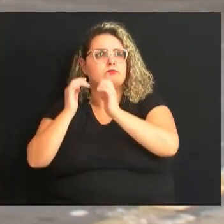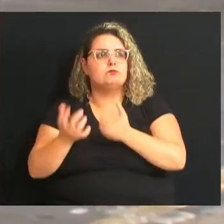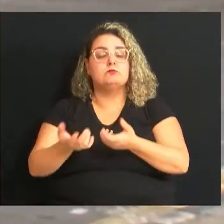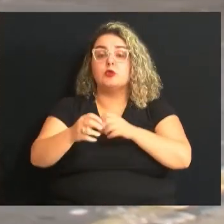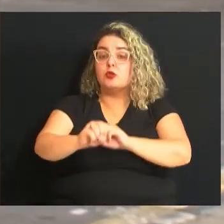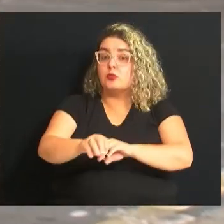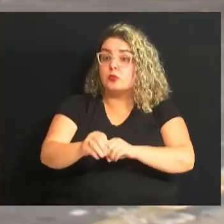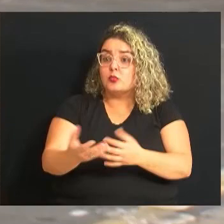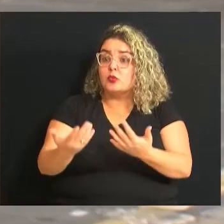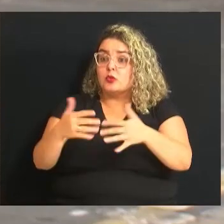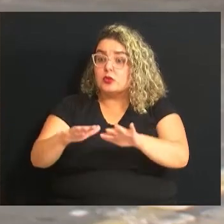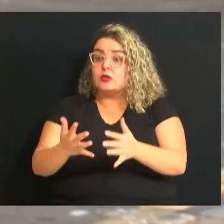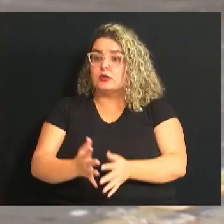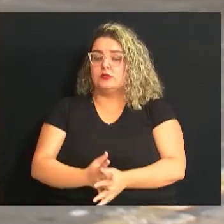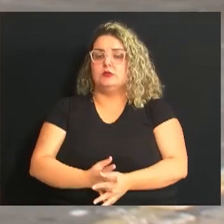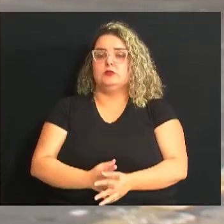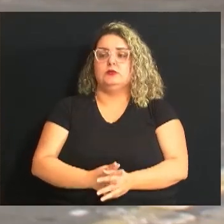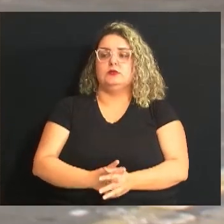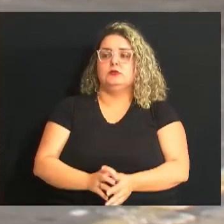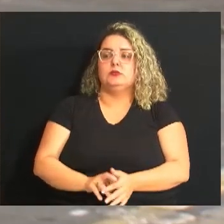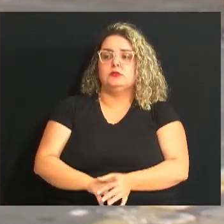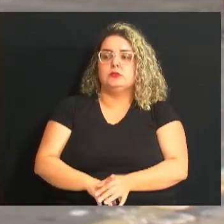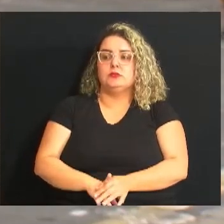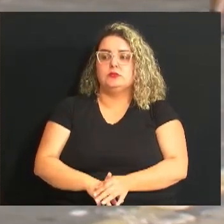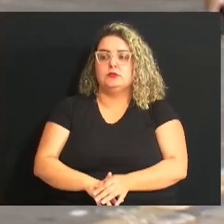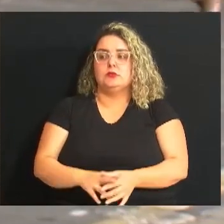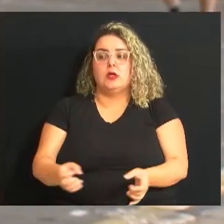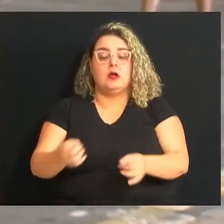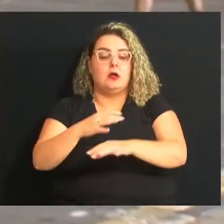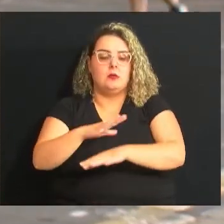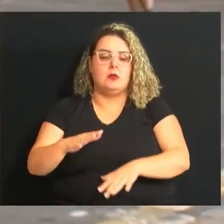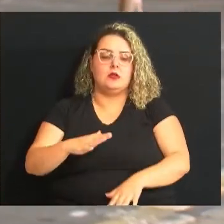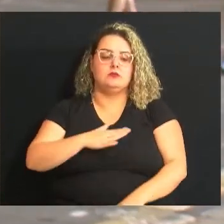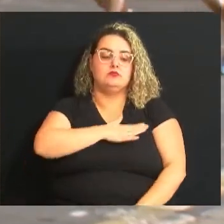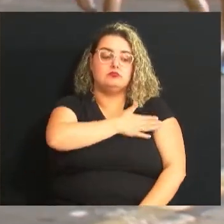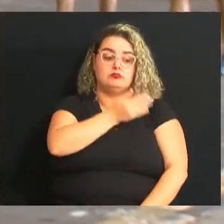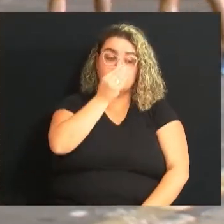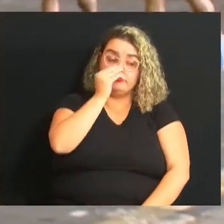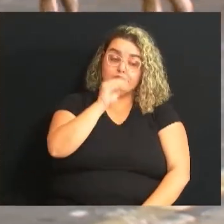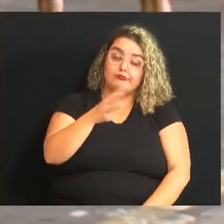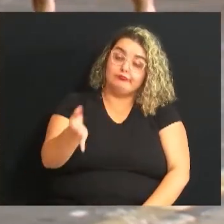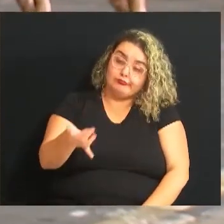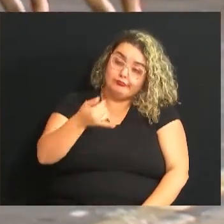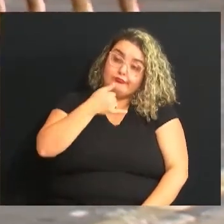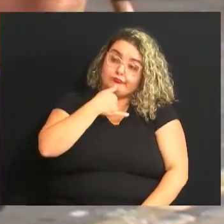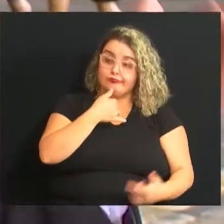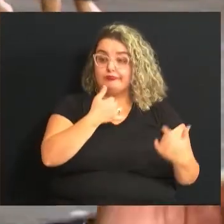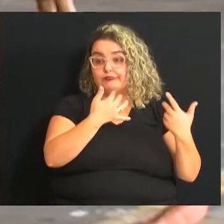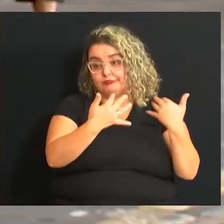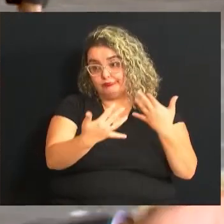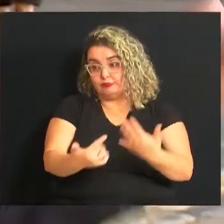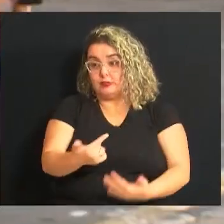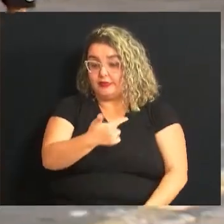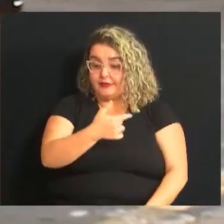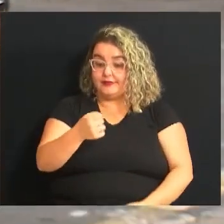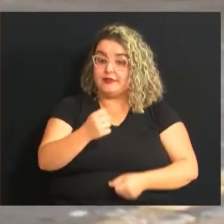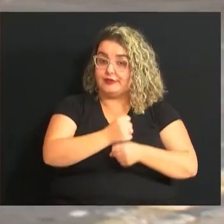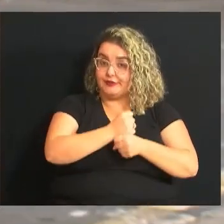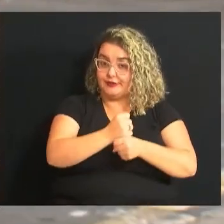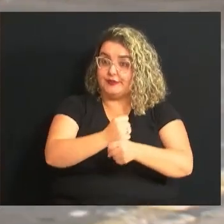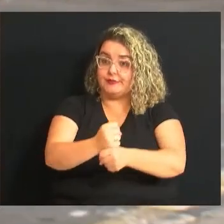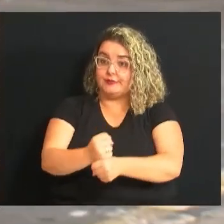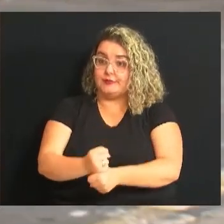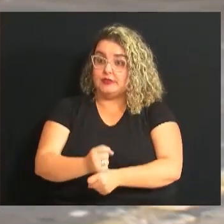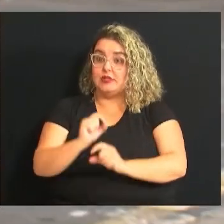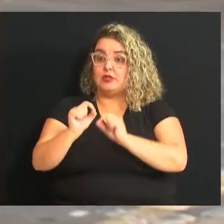pensar uma educação inclusiva, né, que combatesse a discriminação. Mas, infelizmente, de lá para cá, passaram-se 20